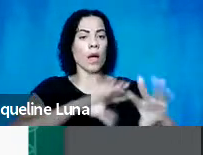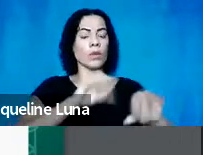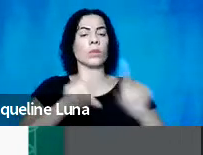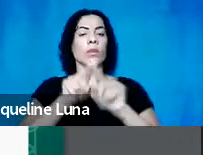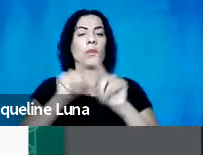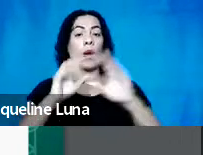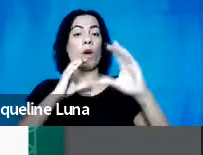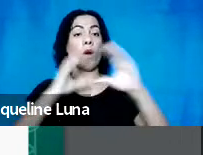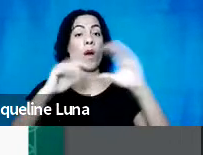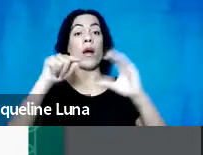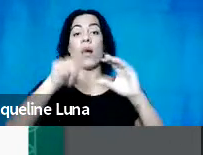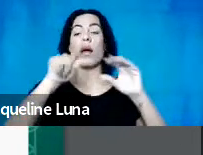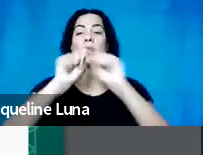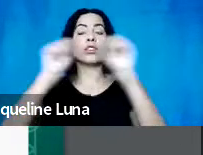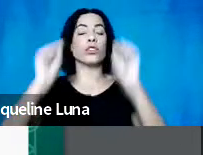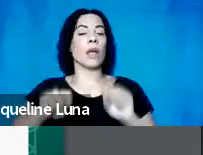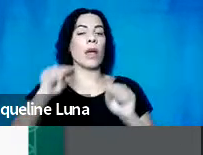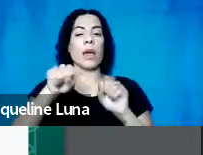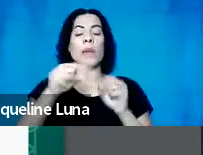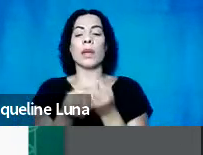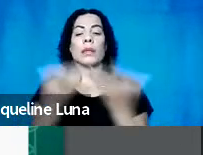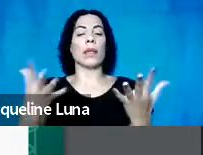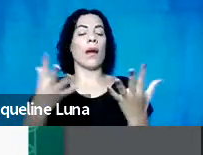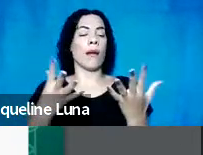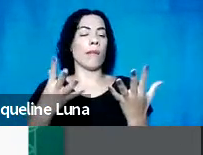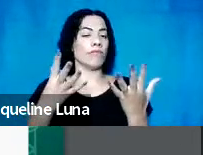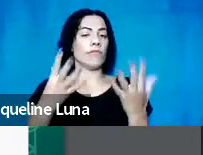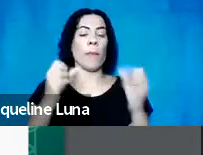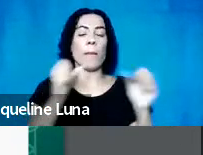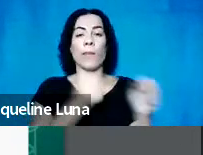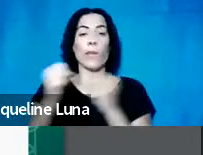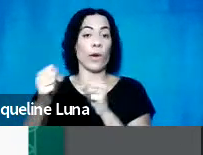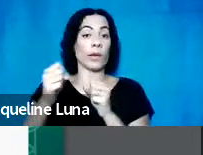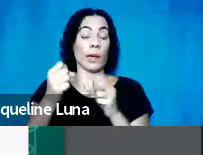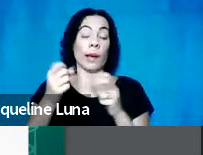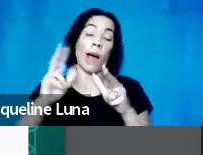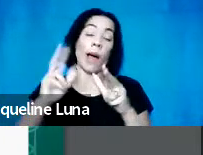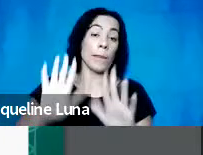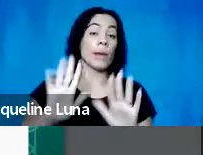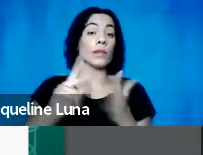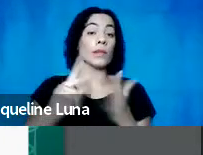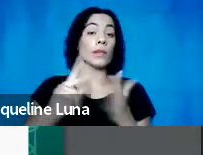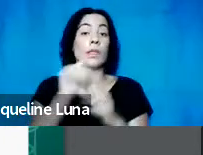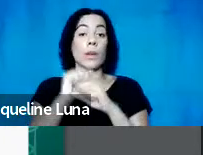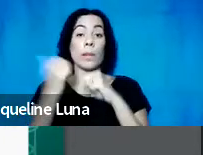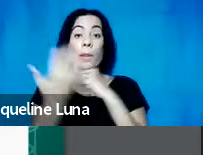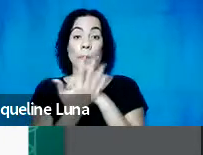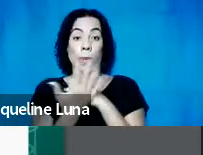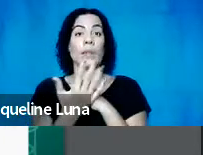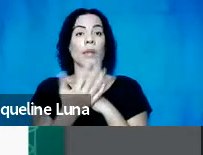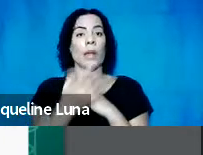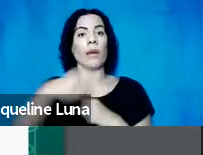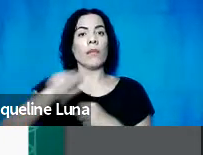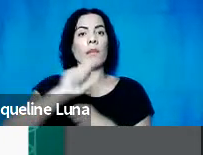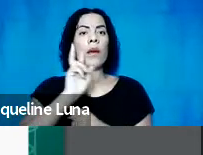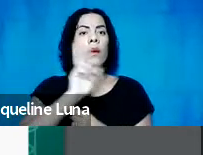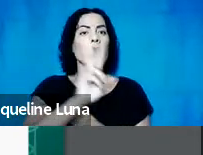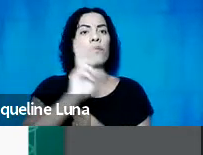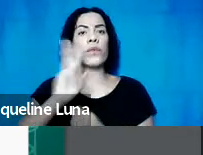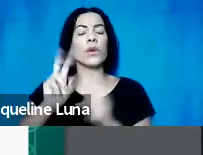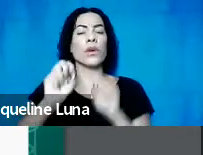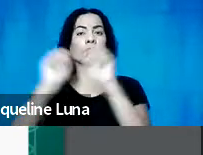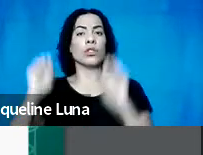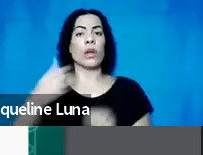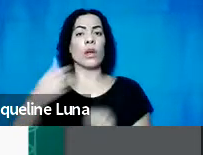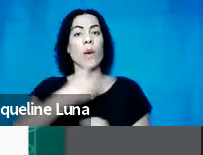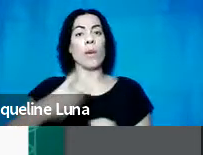são potencializadores entre si, então, com a pandemia, né, a gente viu isso, né, o quanto que o sistema público de saúde também,